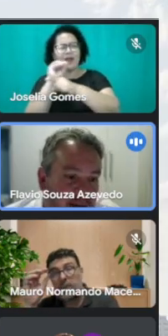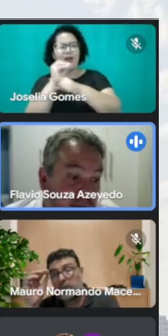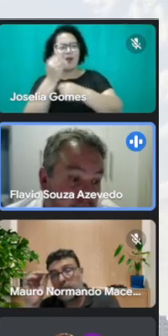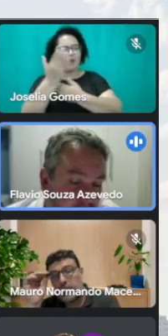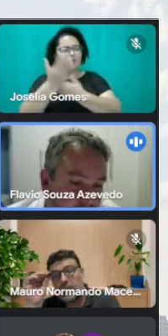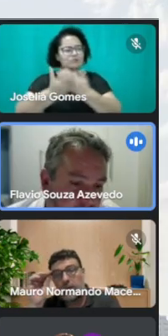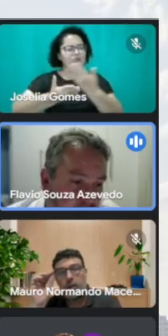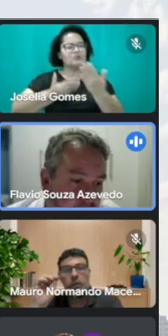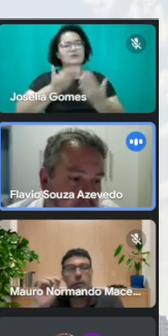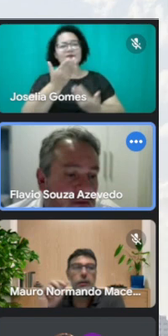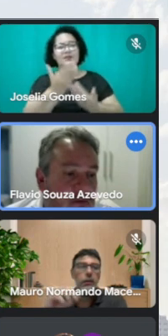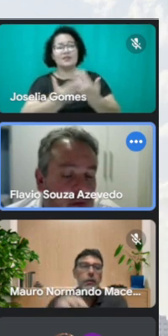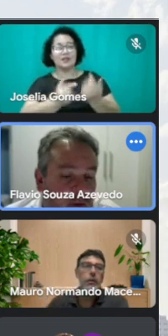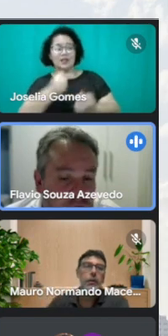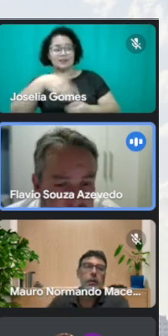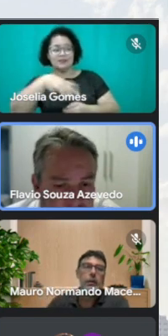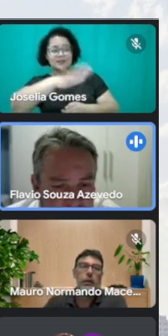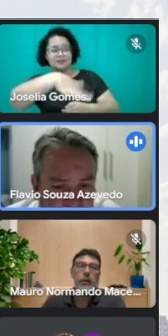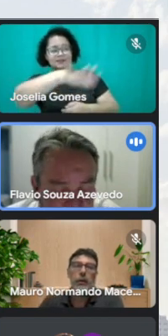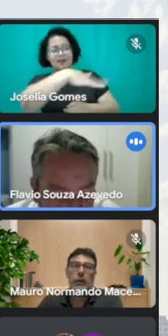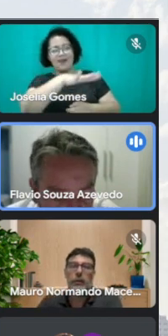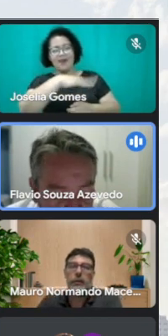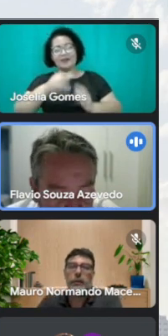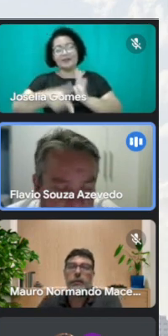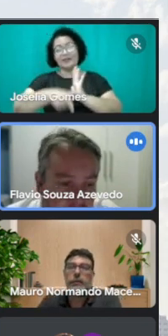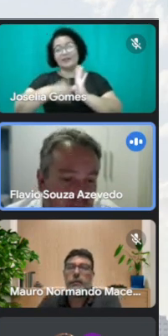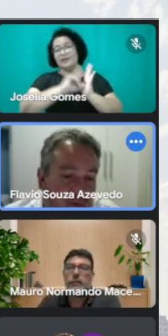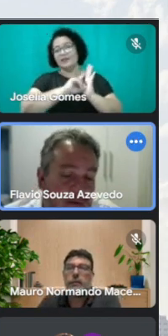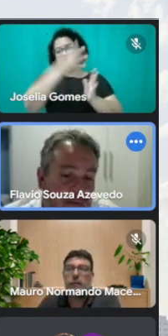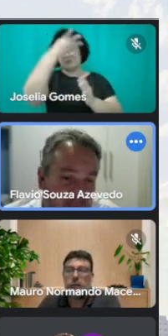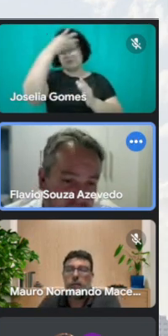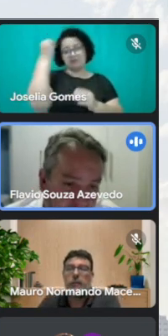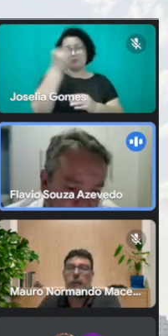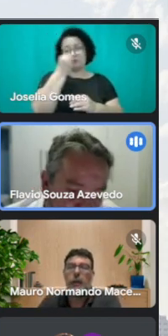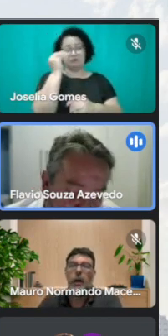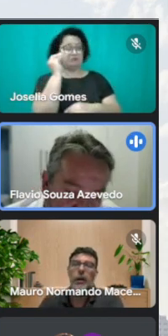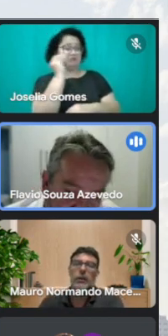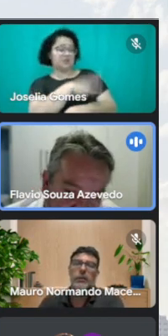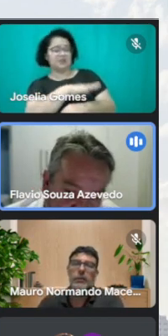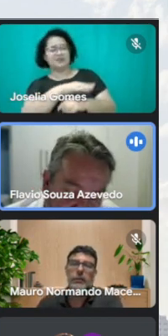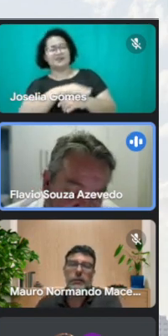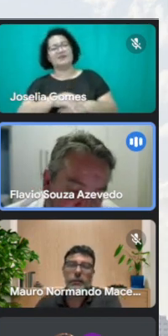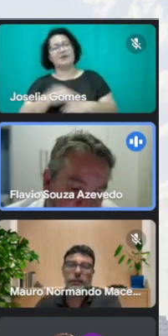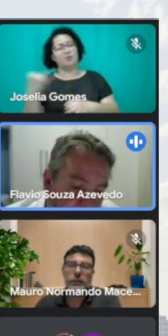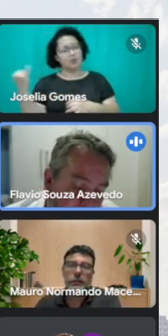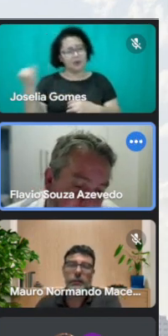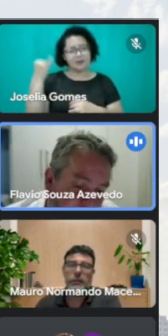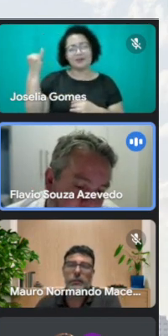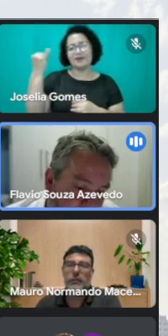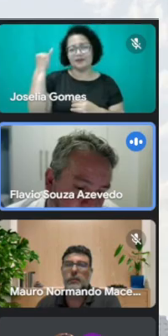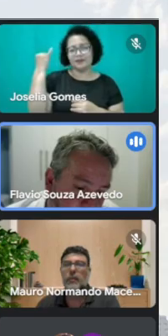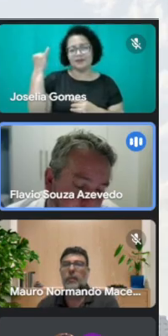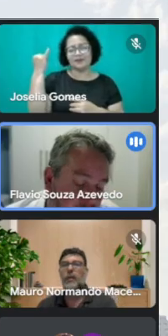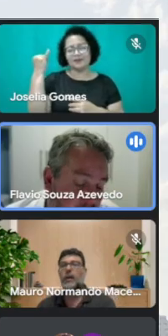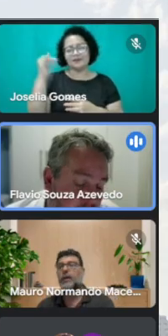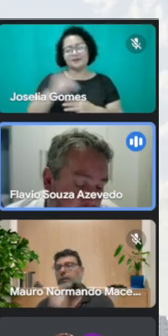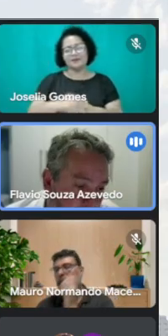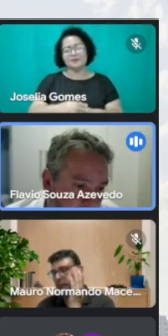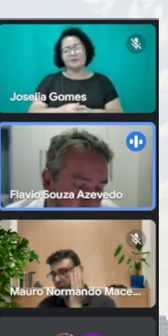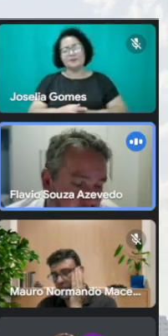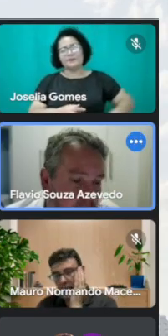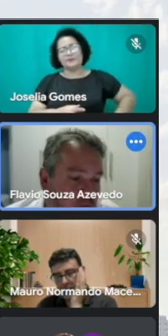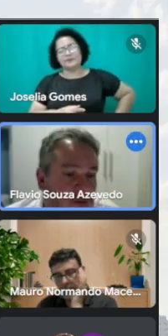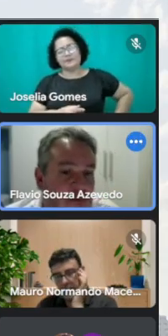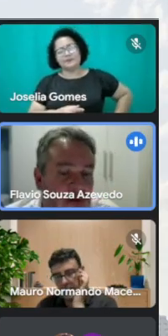que estavam esquecidas, com certeza é fundamental. Seja nesse tipo de solução baseada, seja